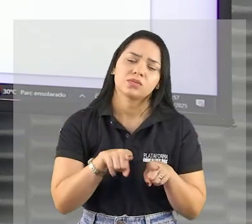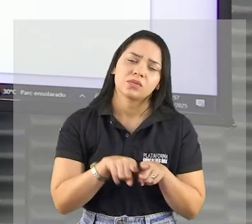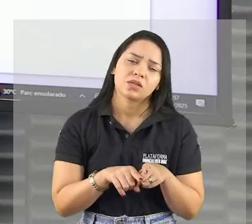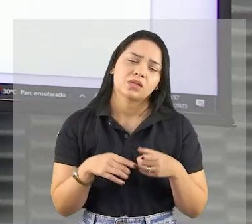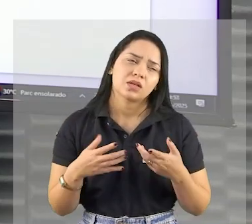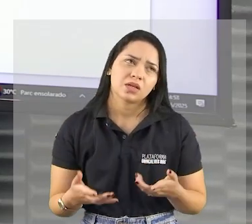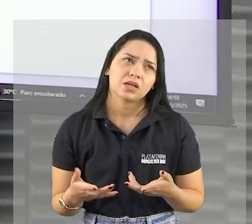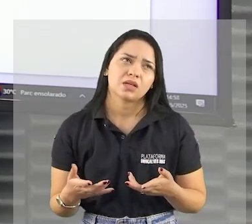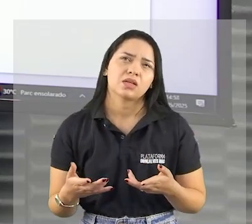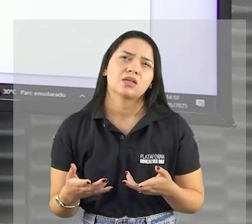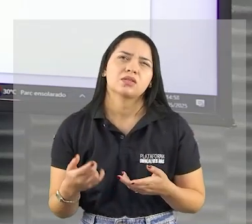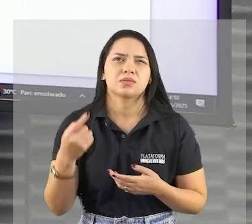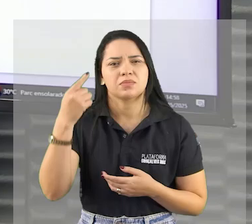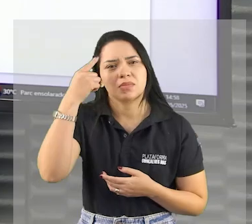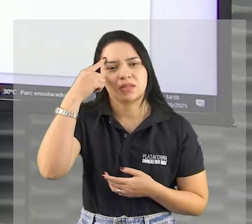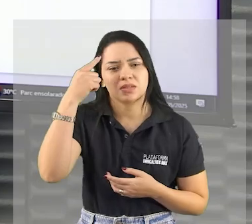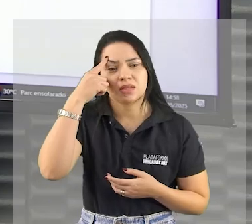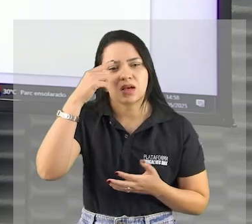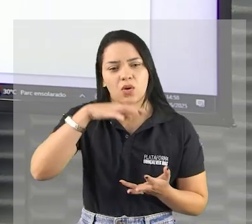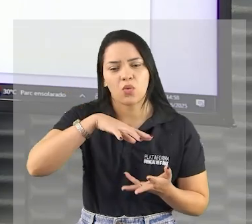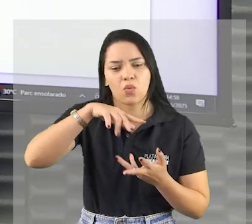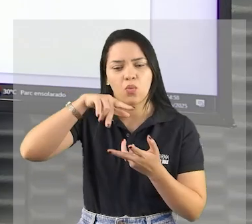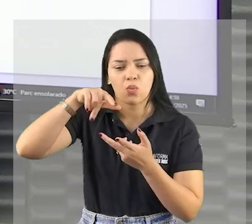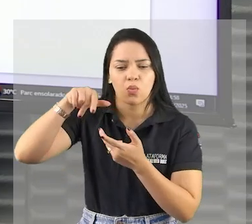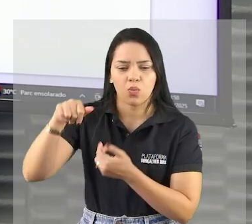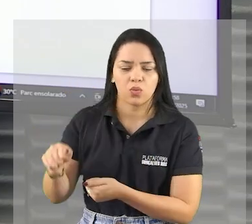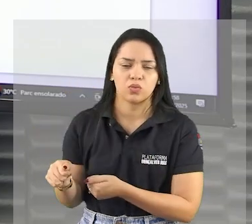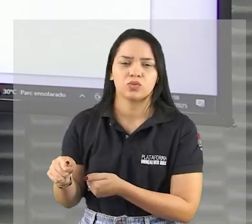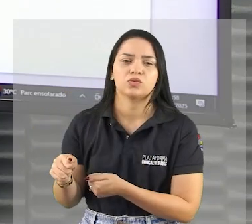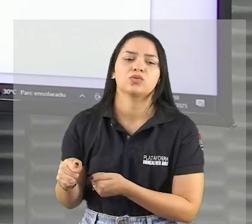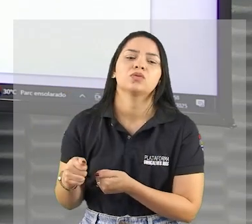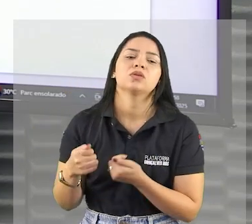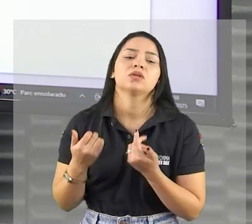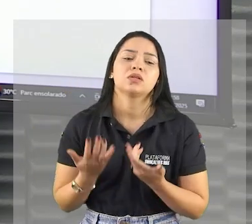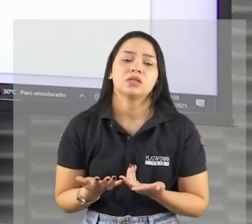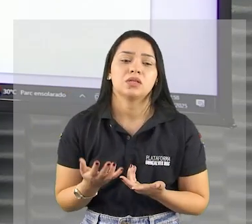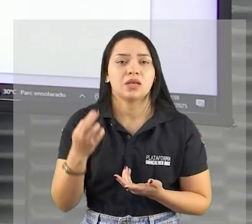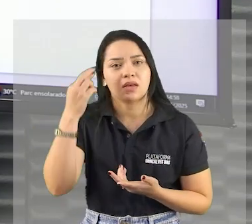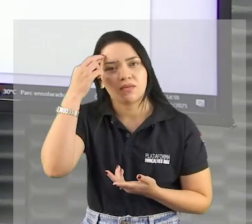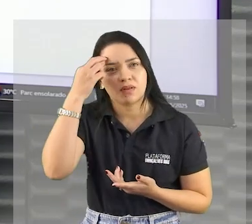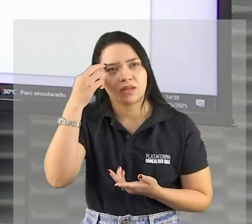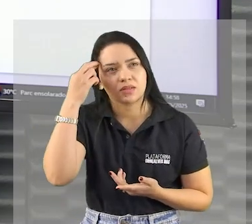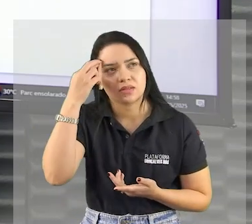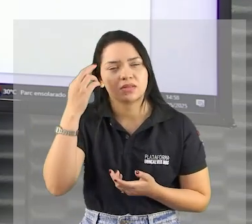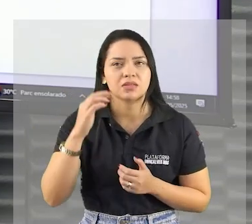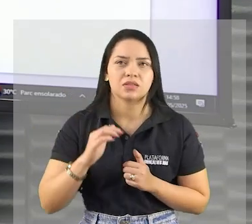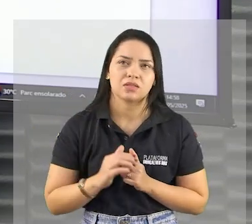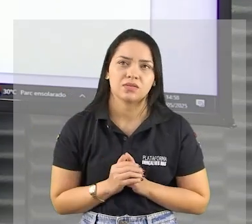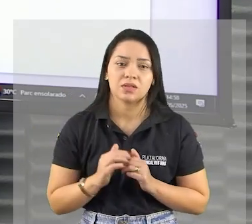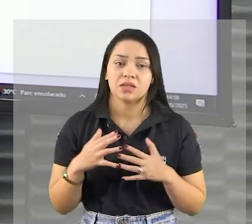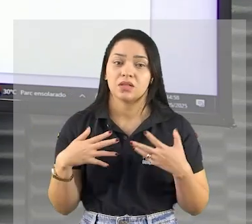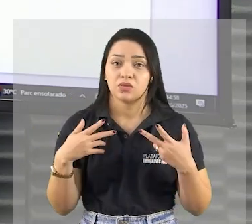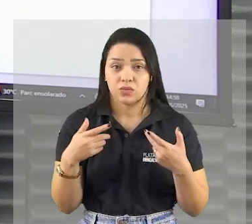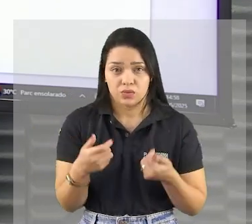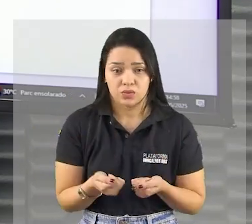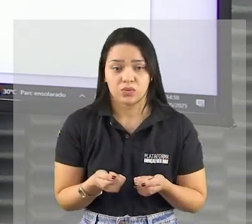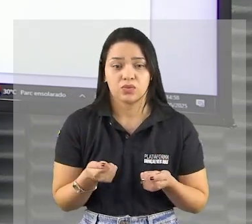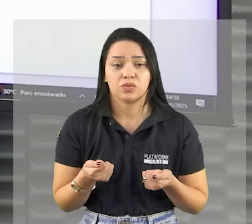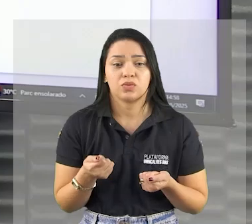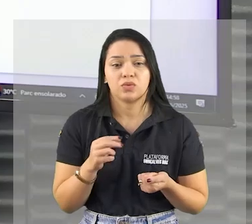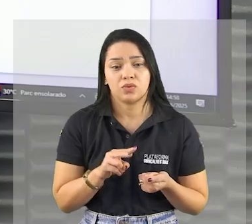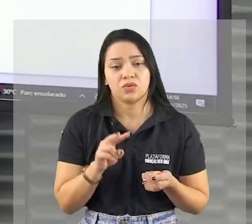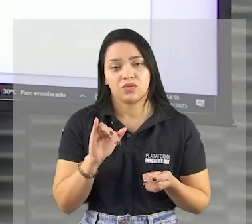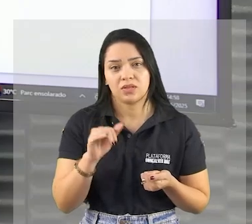aí formas de pensar o mundo de uma forma que seja reflexiva. Então, tudo isso vai ser